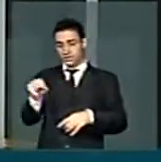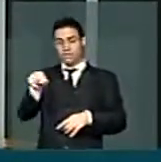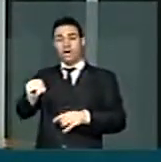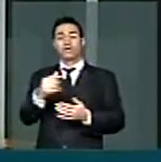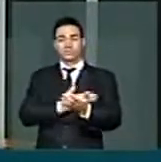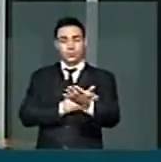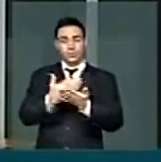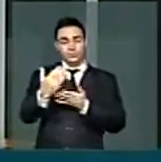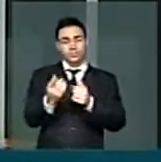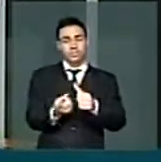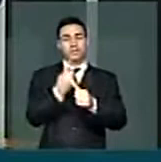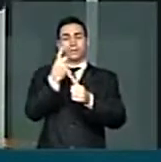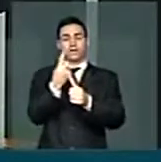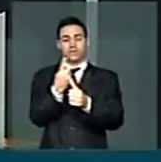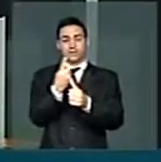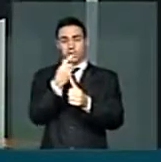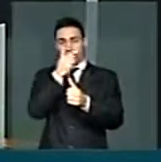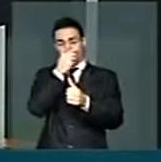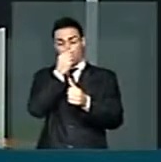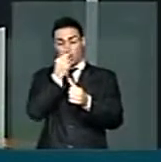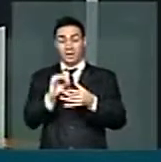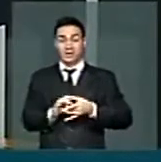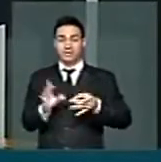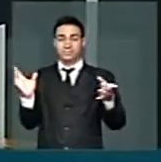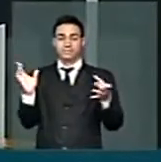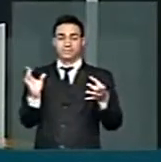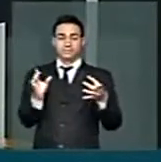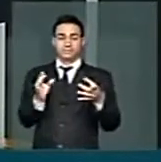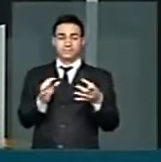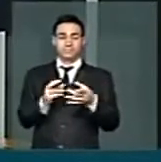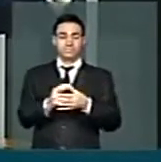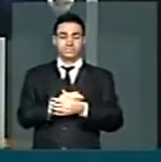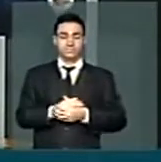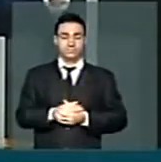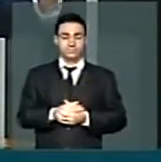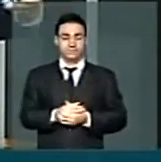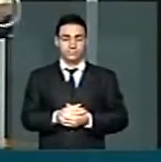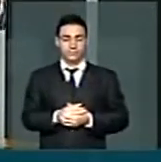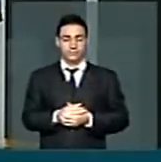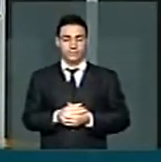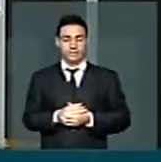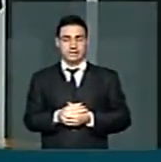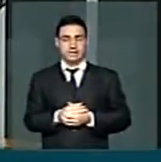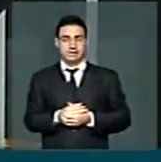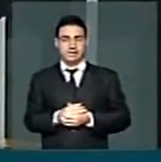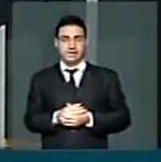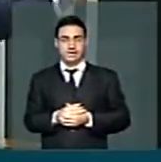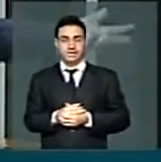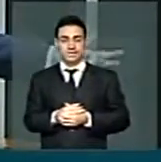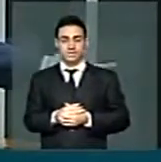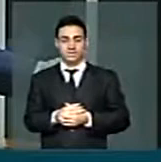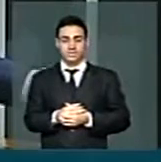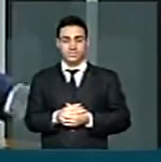deu o grande berro, o grande grito, para que